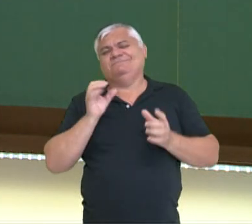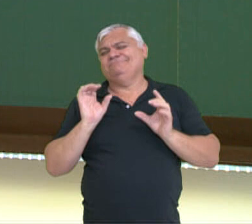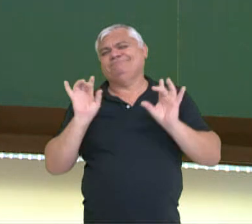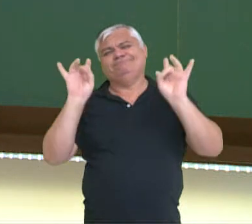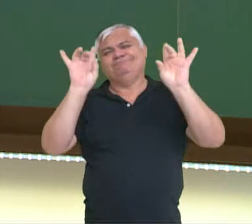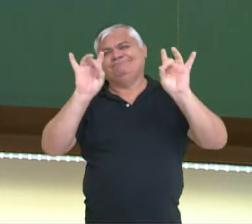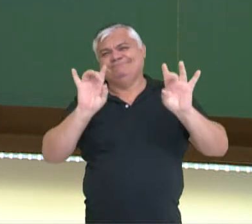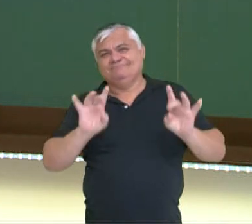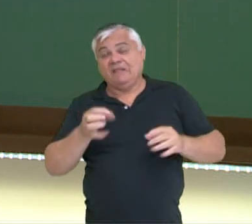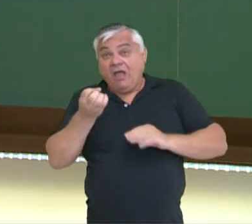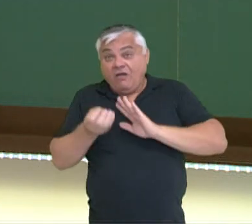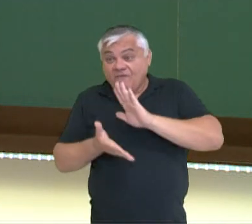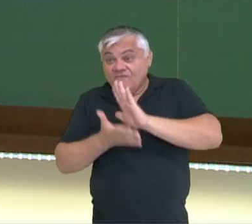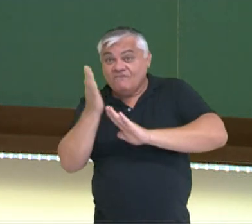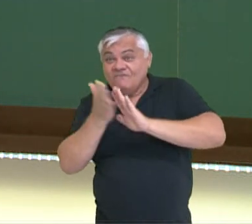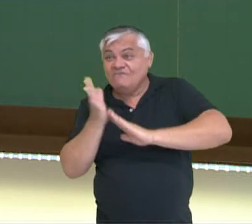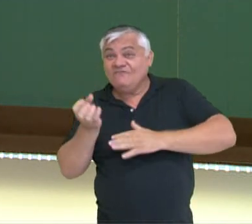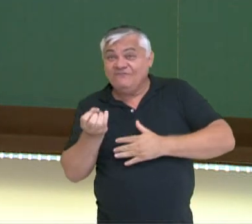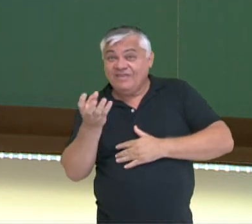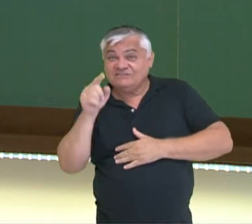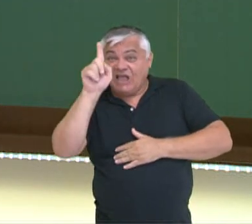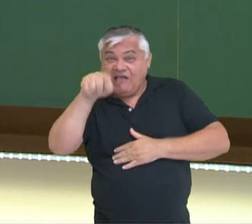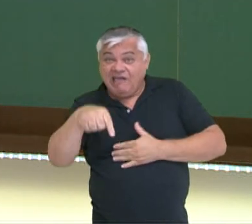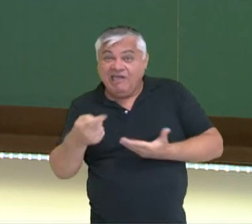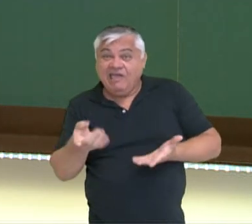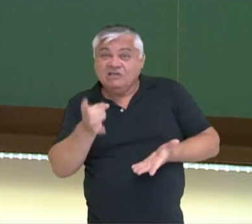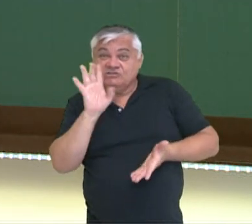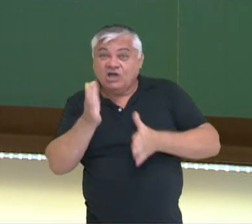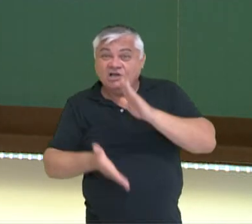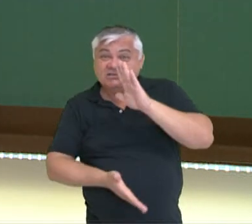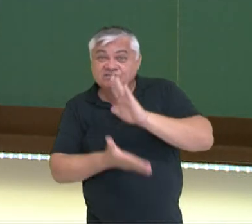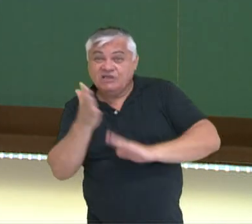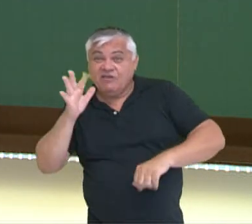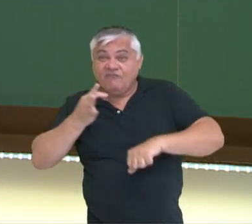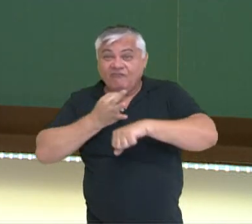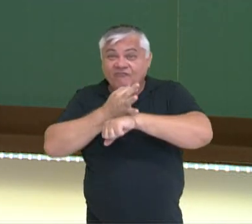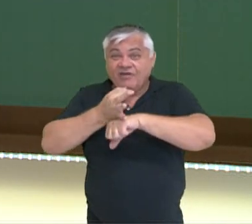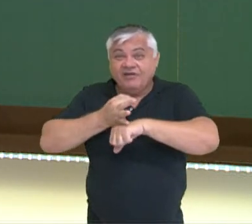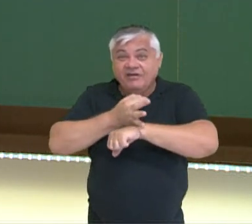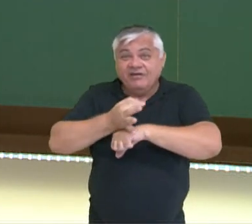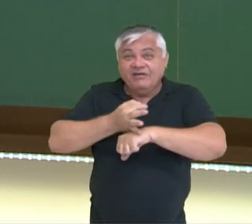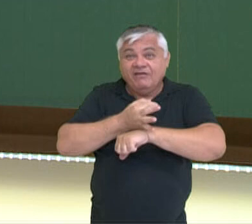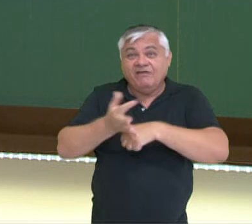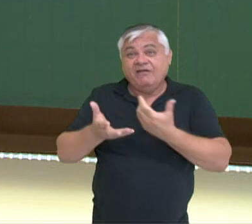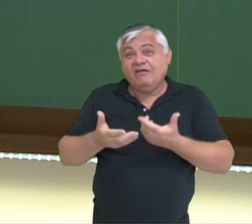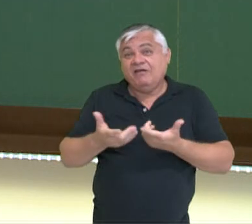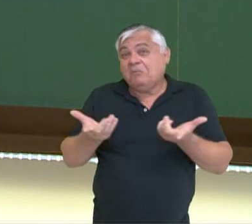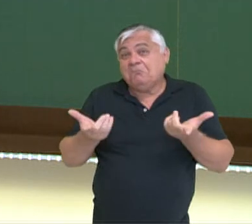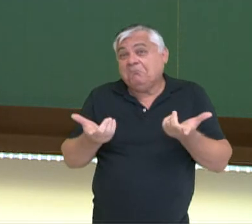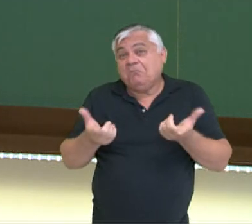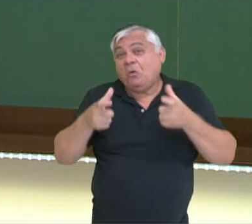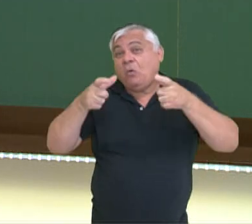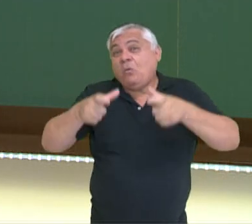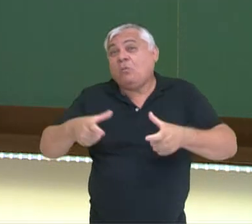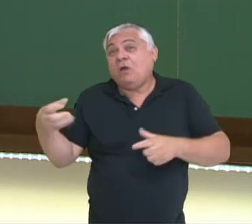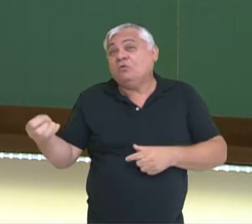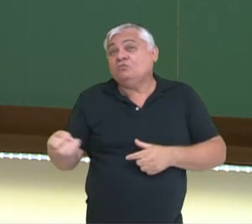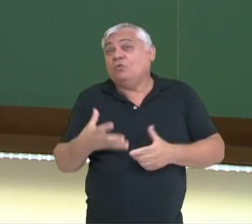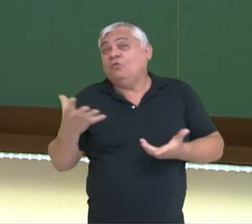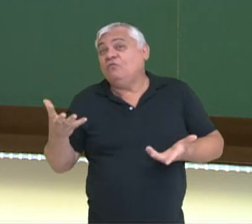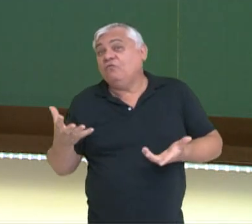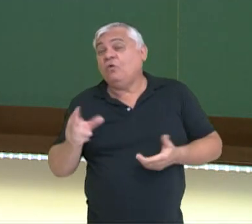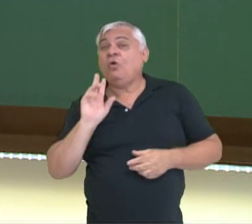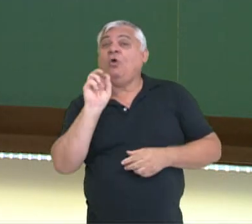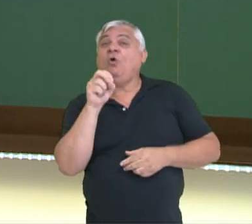é isso? É sair de vacaciones? É sair de férias? Conhecer um sítio novo, um lugar novo?